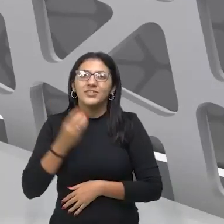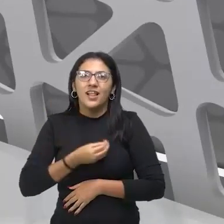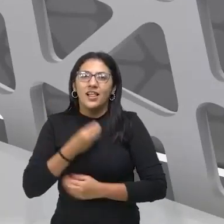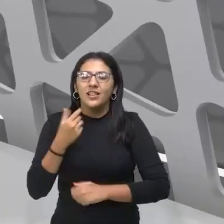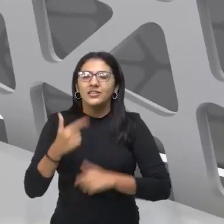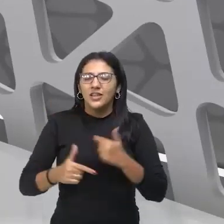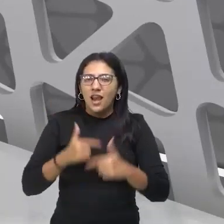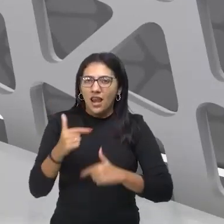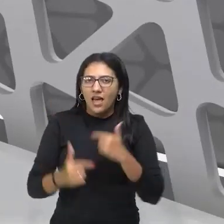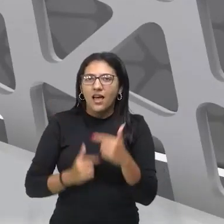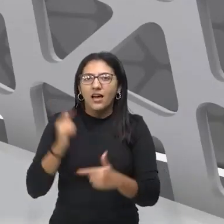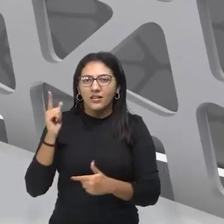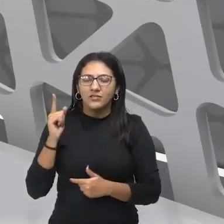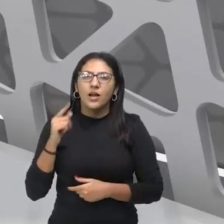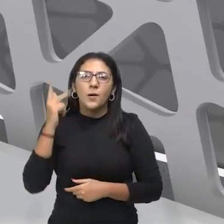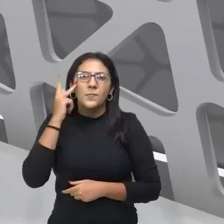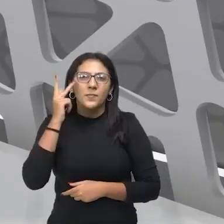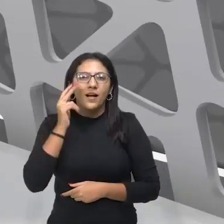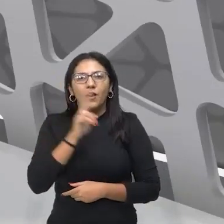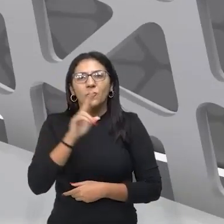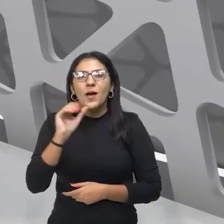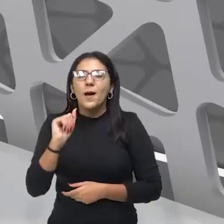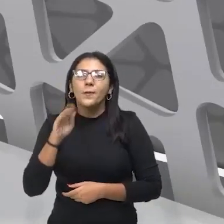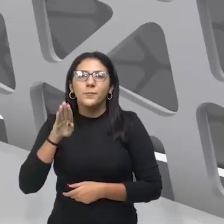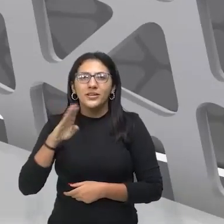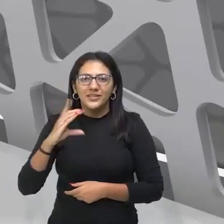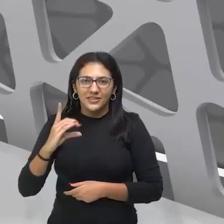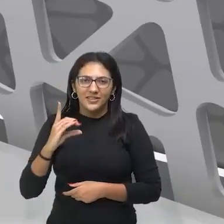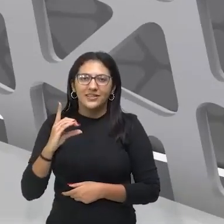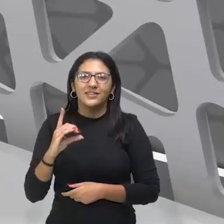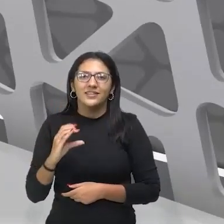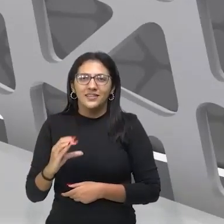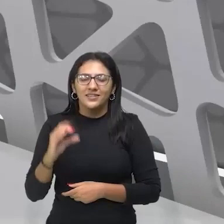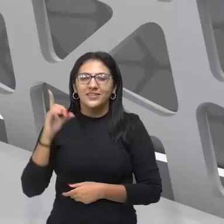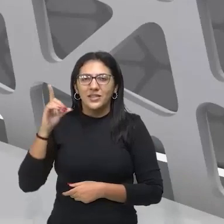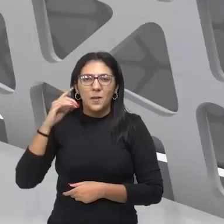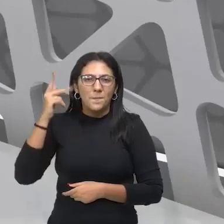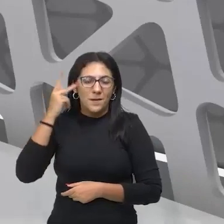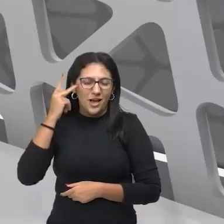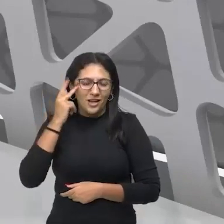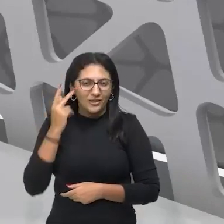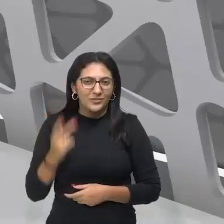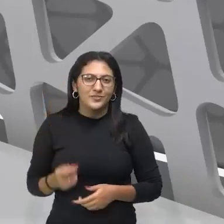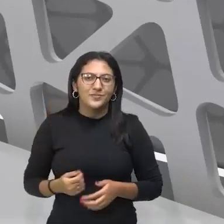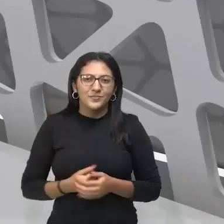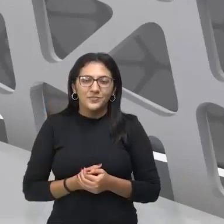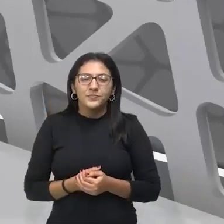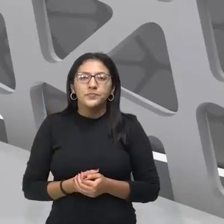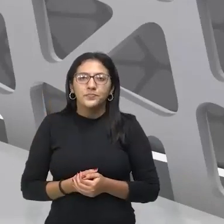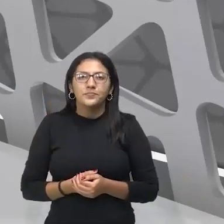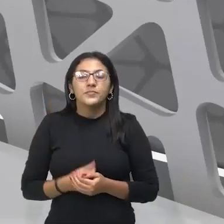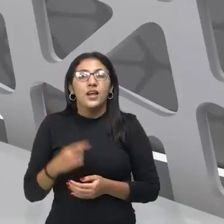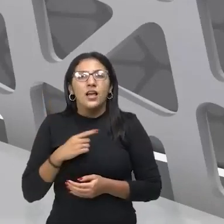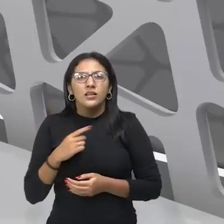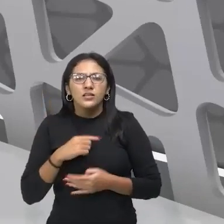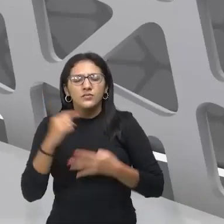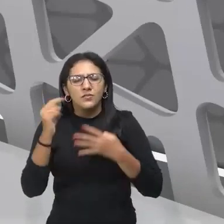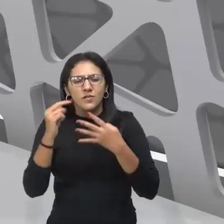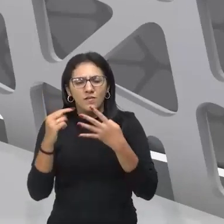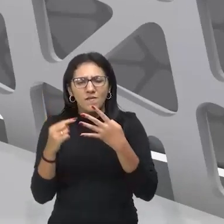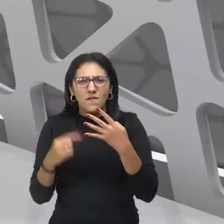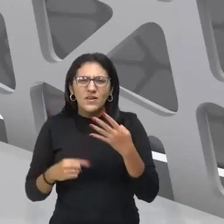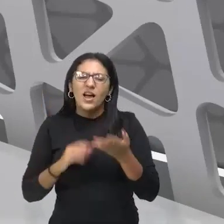ainda estão na região do ABC paulista, tá? No governo Kubitschek, além da transferência da capital, além